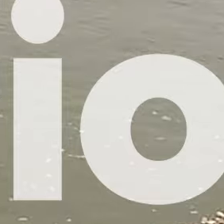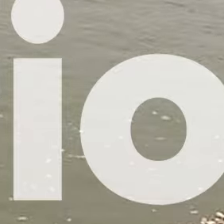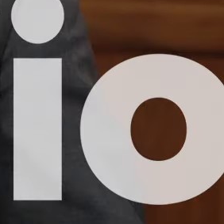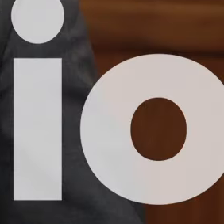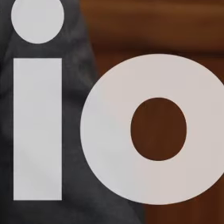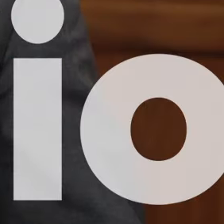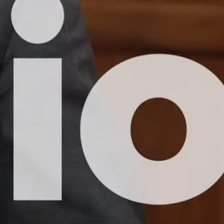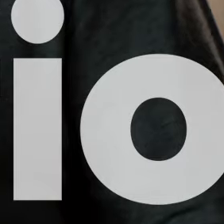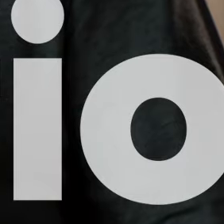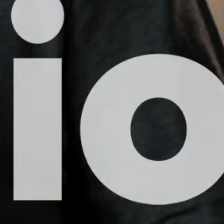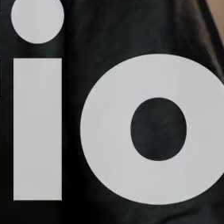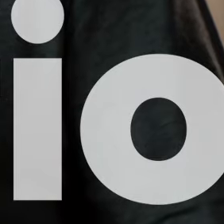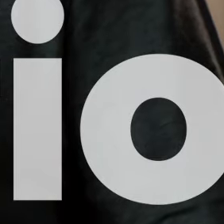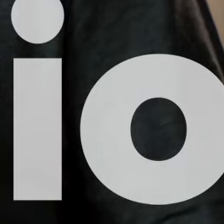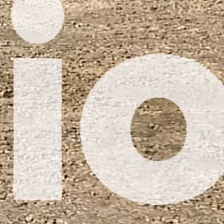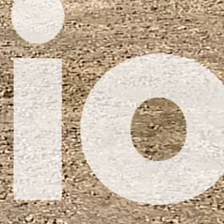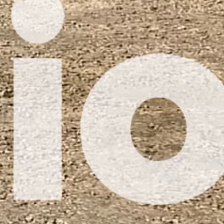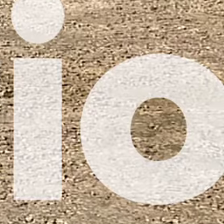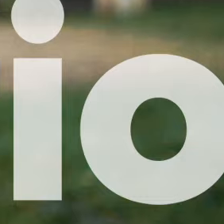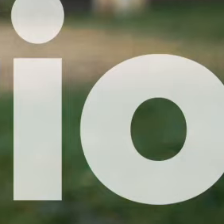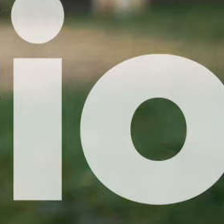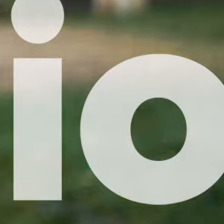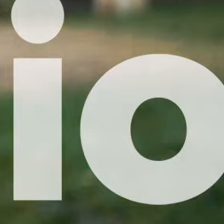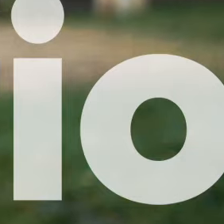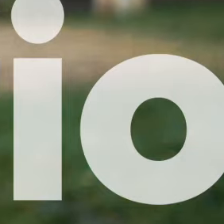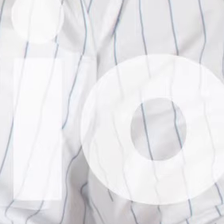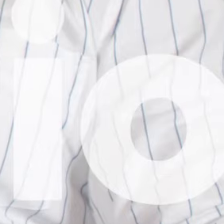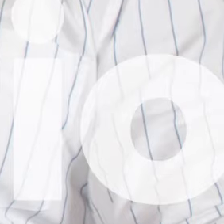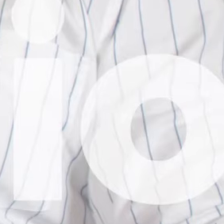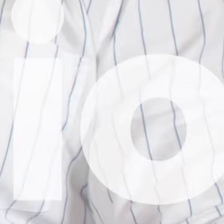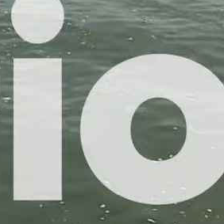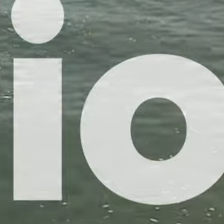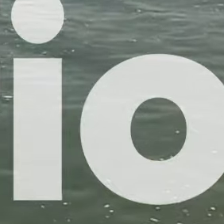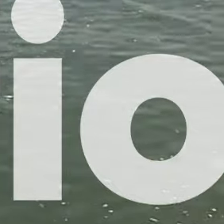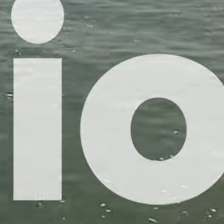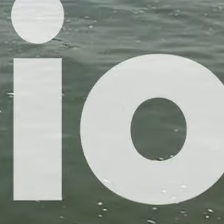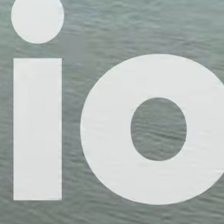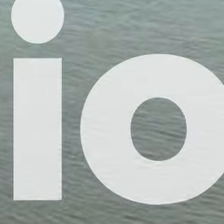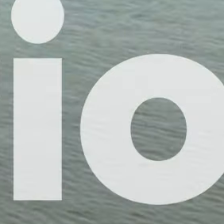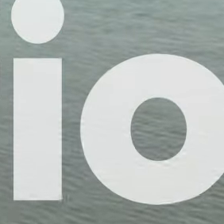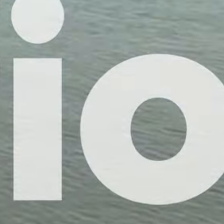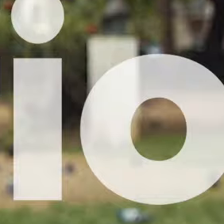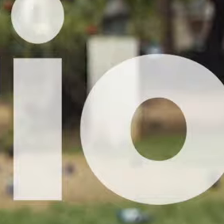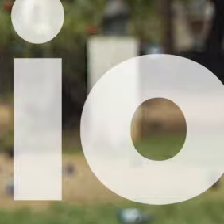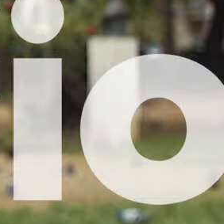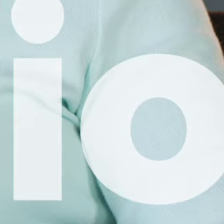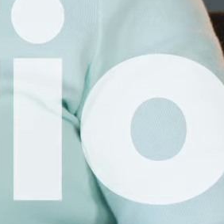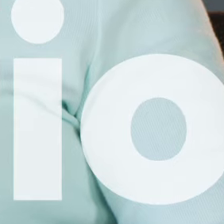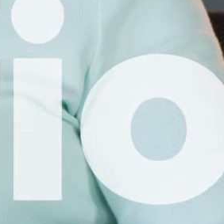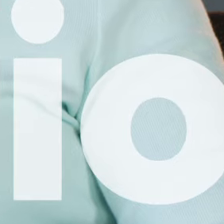Eu confio. Eu confio. Eu confio. Eu confio. Eu confio. Eu confio. Eu confio. Eu confio. Eu